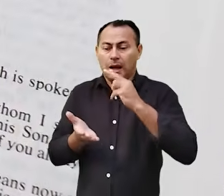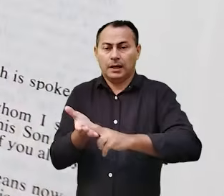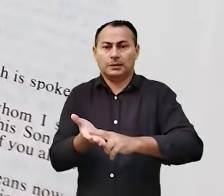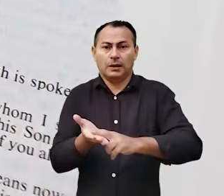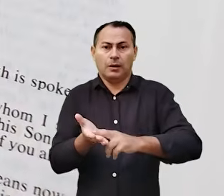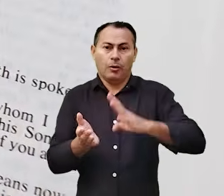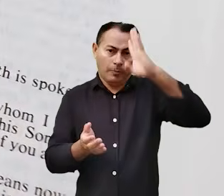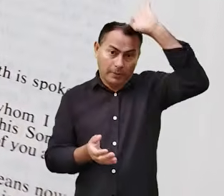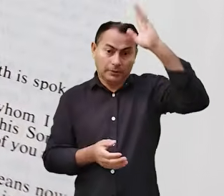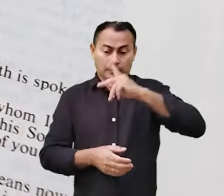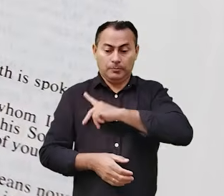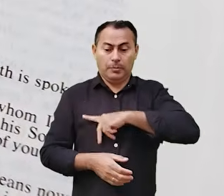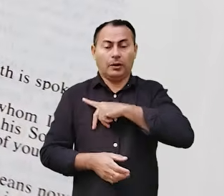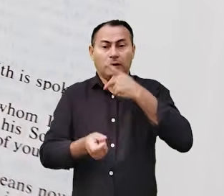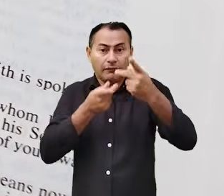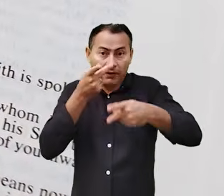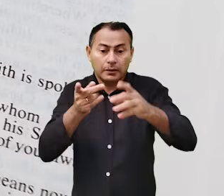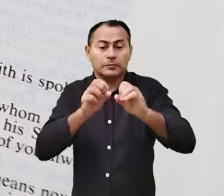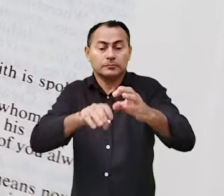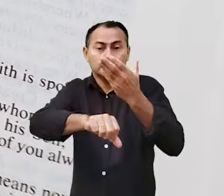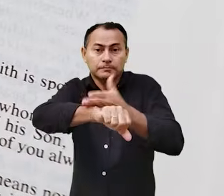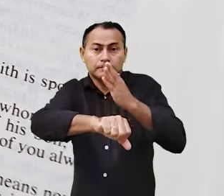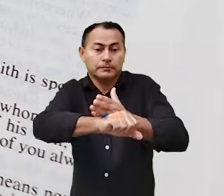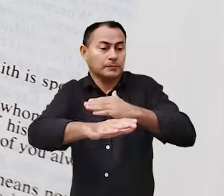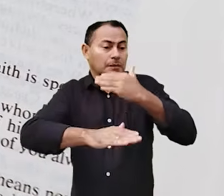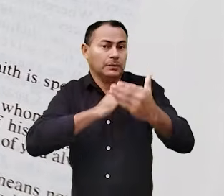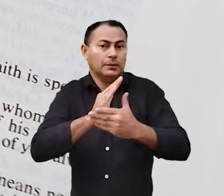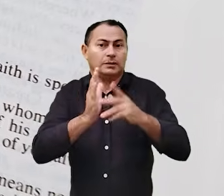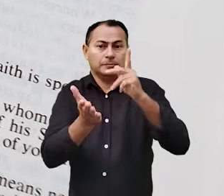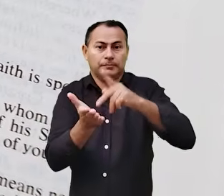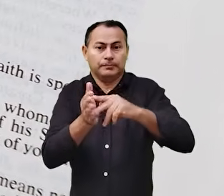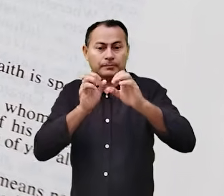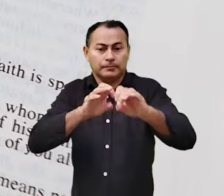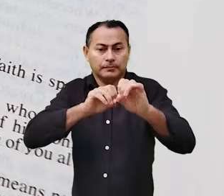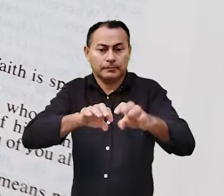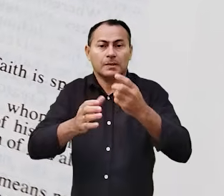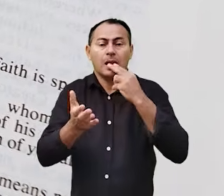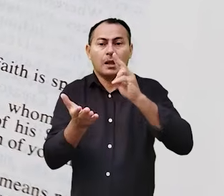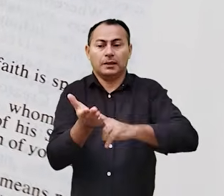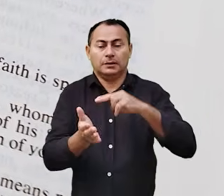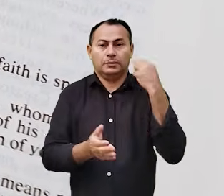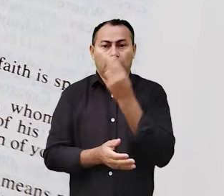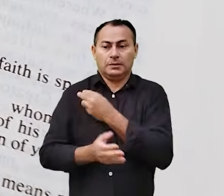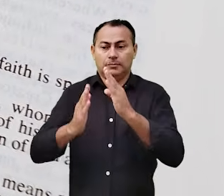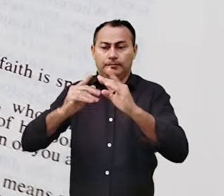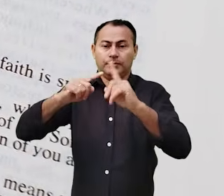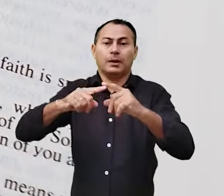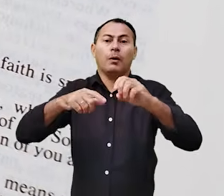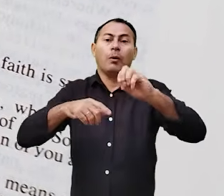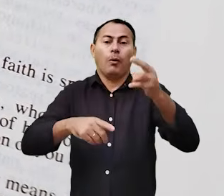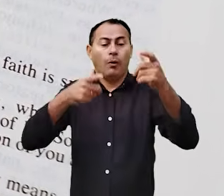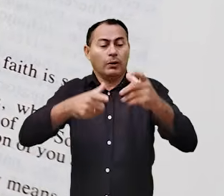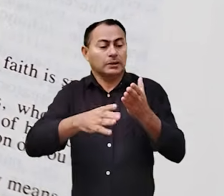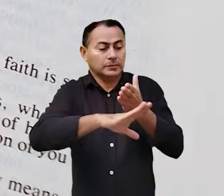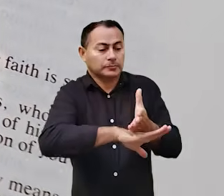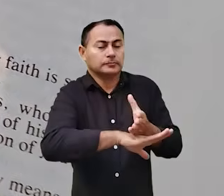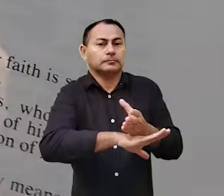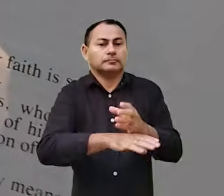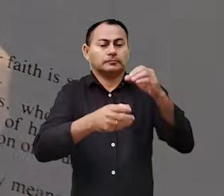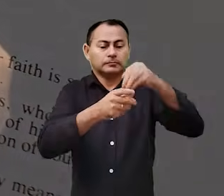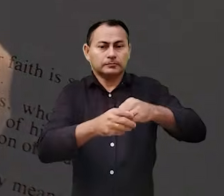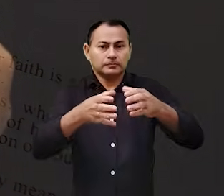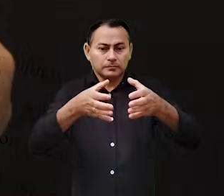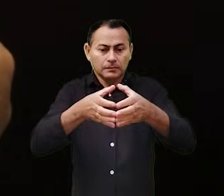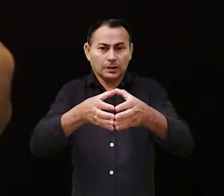de Romanos, Paulo nos exorta a aplicarmos todas as verdades ensinadas nesta carta na nossa igreja, ou onde nos congregamos